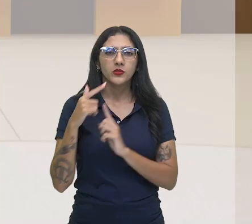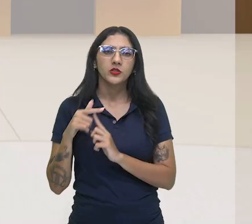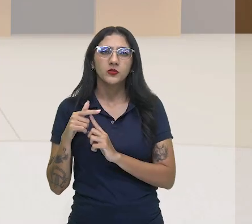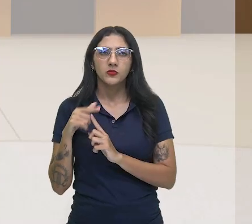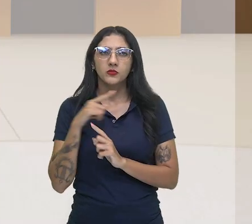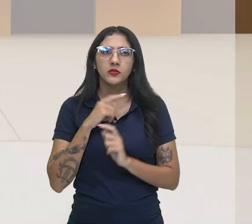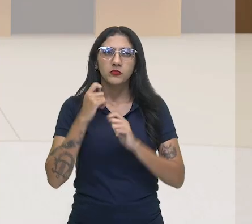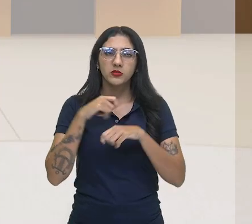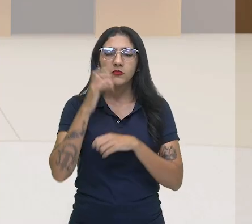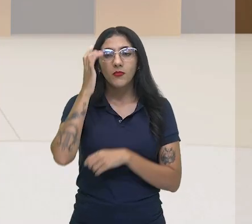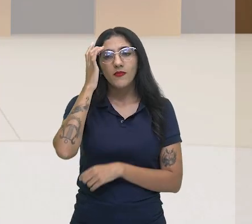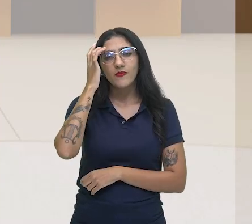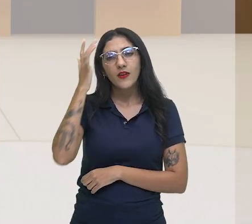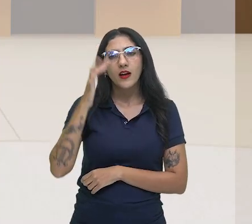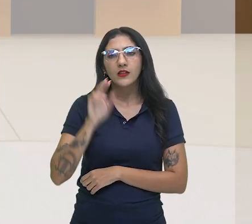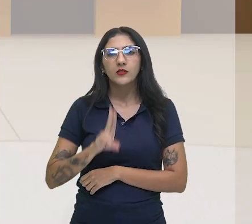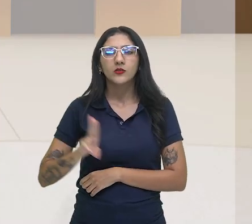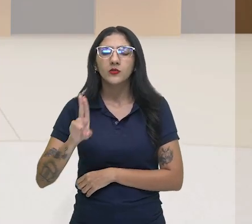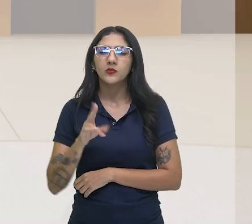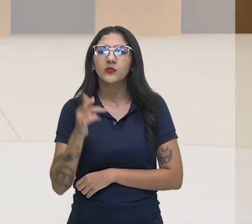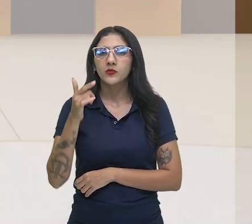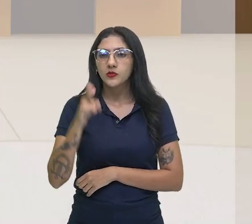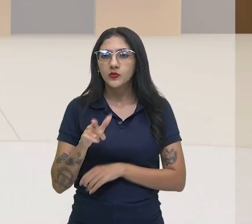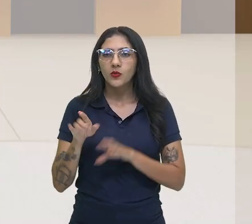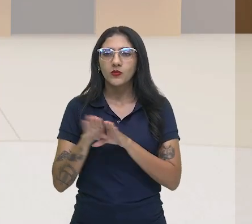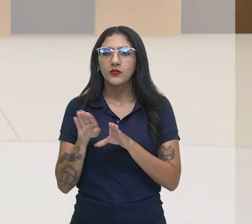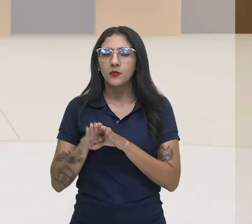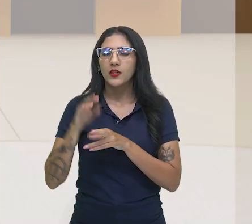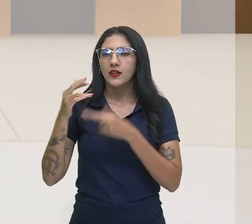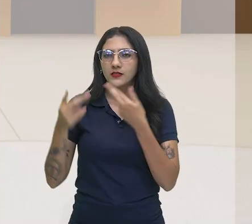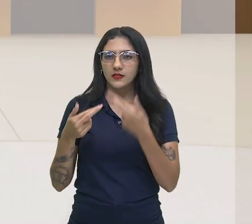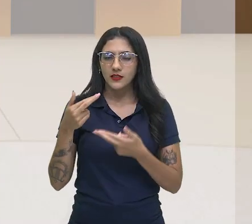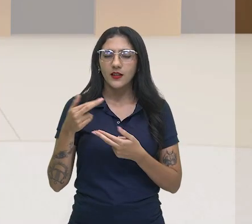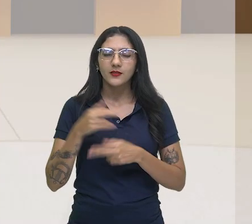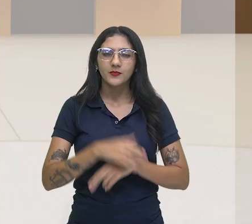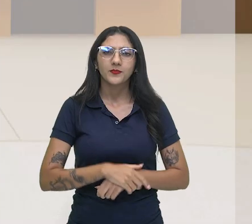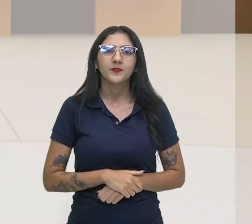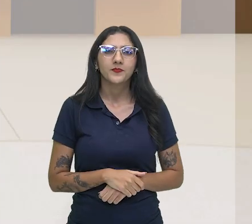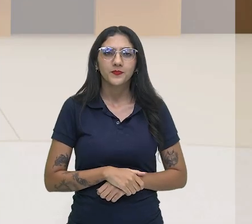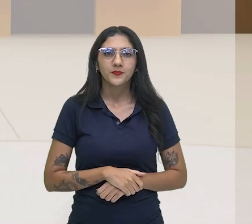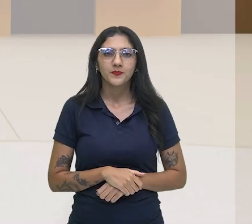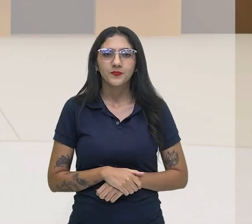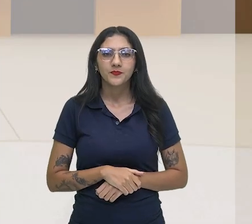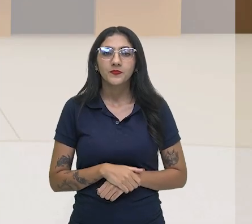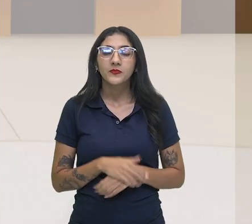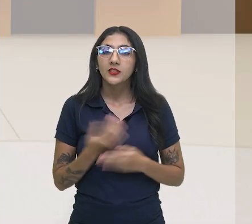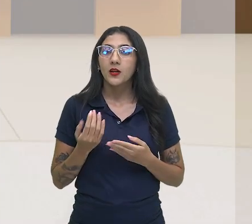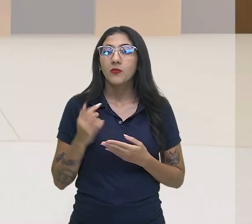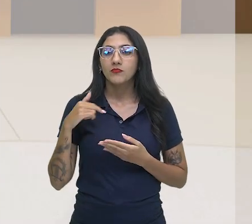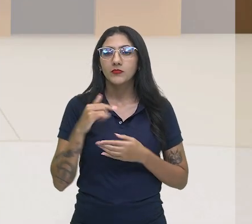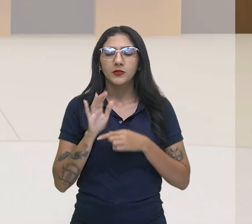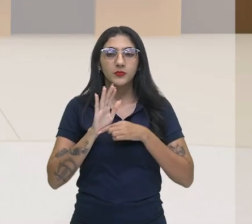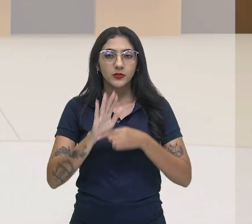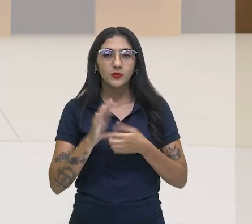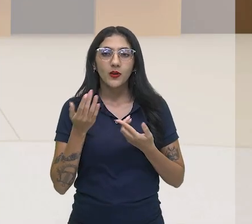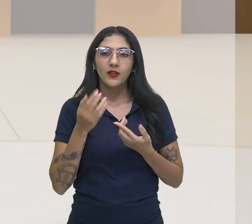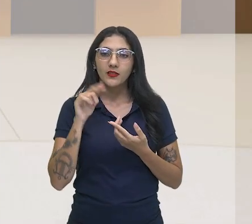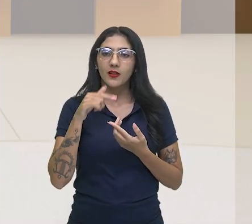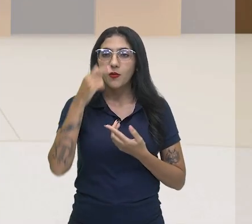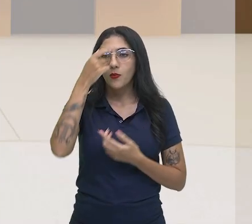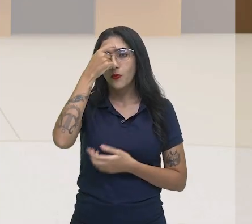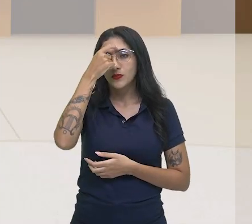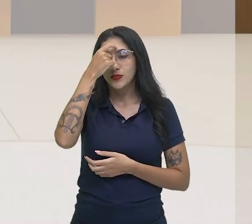para facilitar o reaproveitamento e a reciclagem dos resíduos, professora. Então, assim, a gente traz a consciência de que nós devemos,